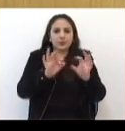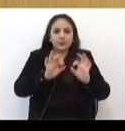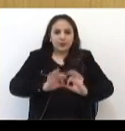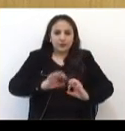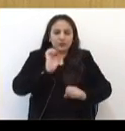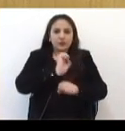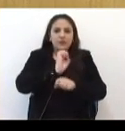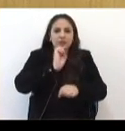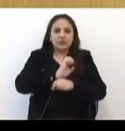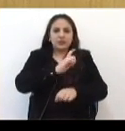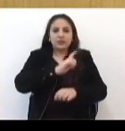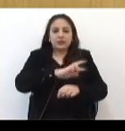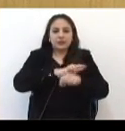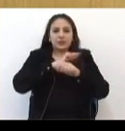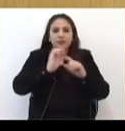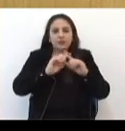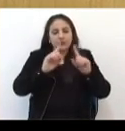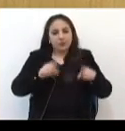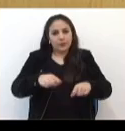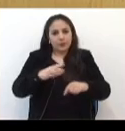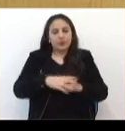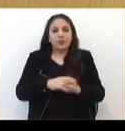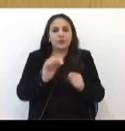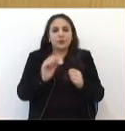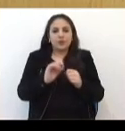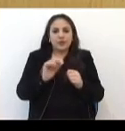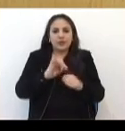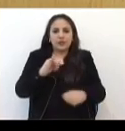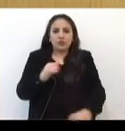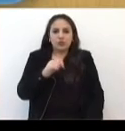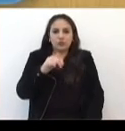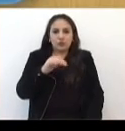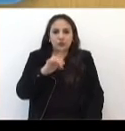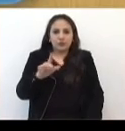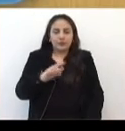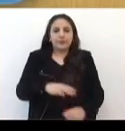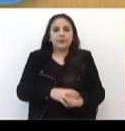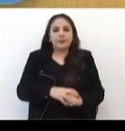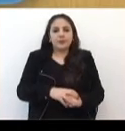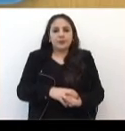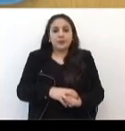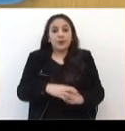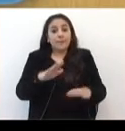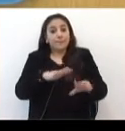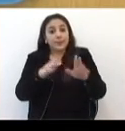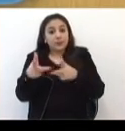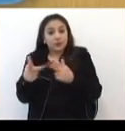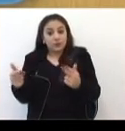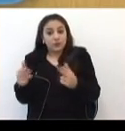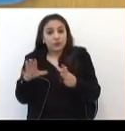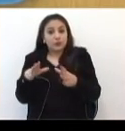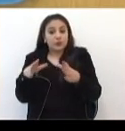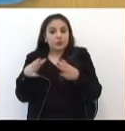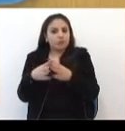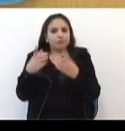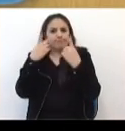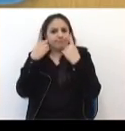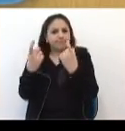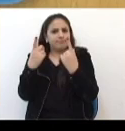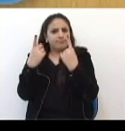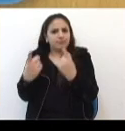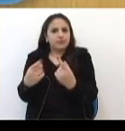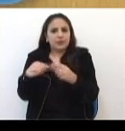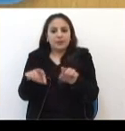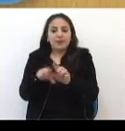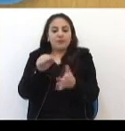Plano Estadual de Segurança Pública, lançado em junho. De outro lado, uma onda de violência